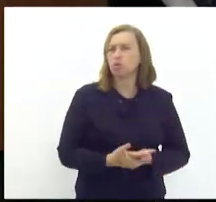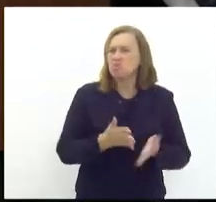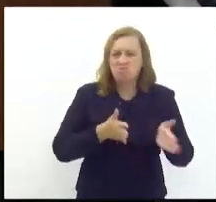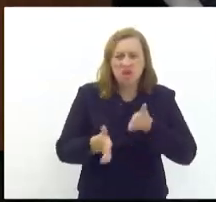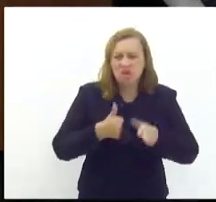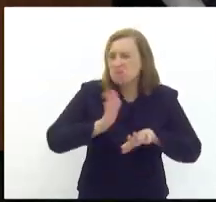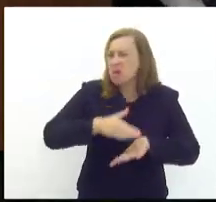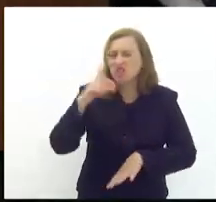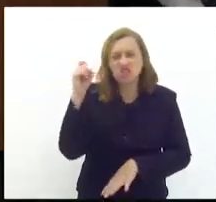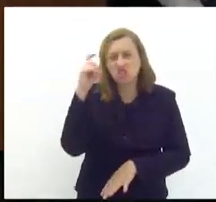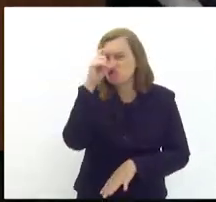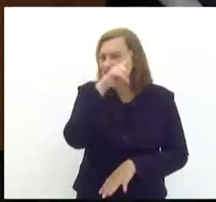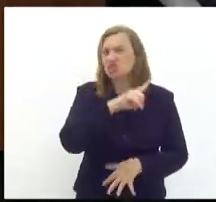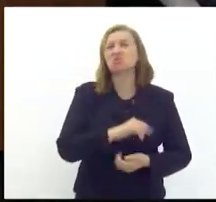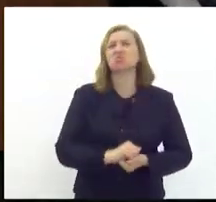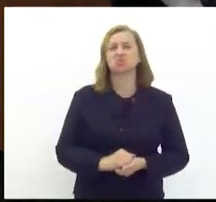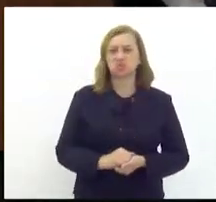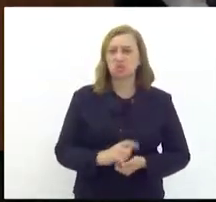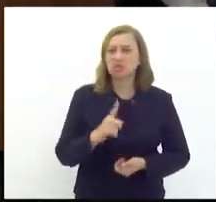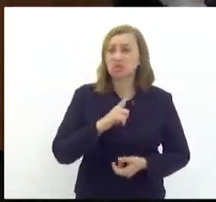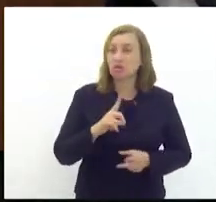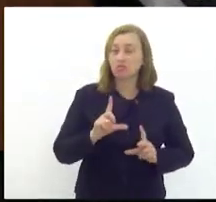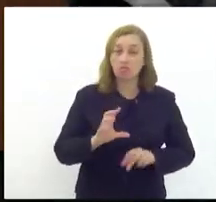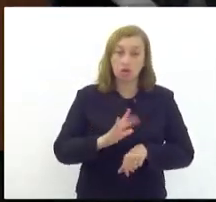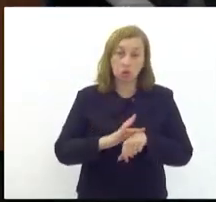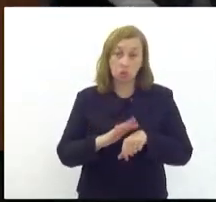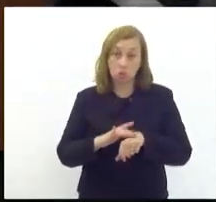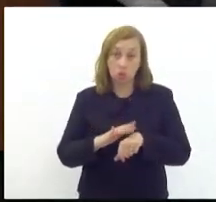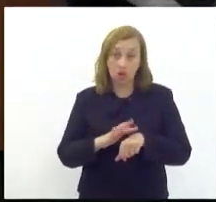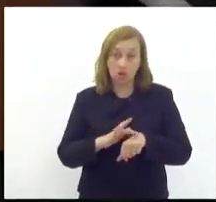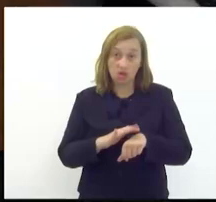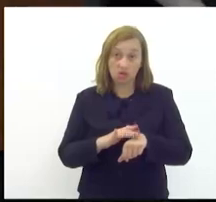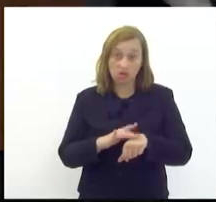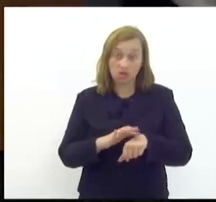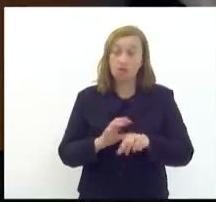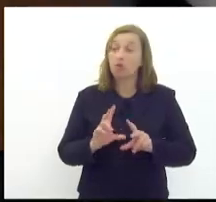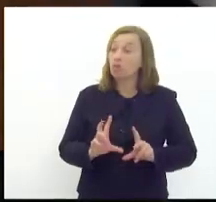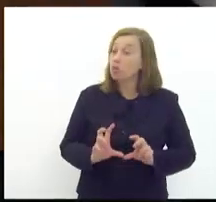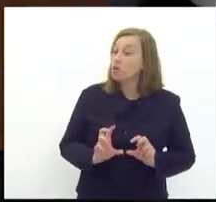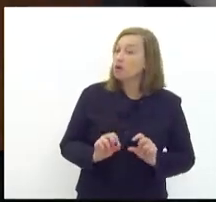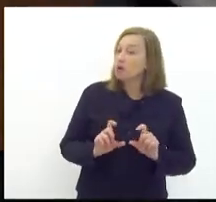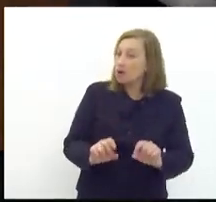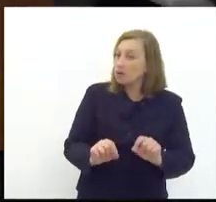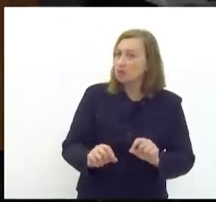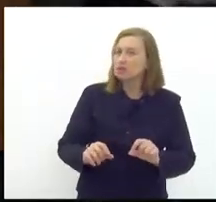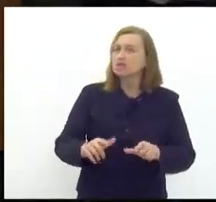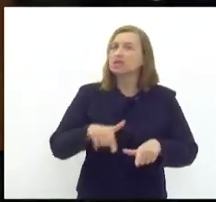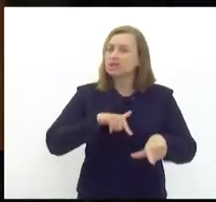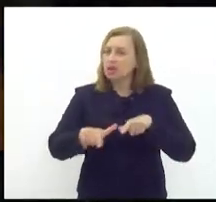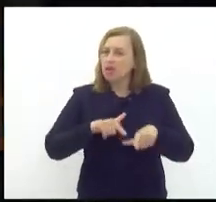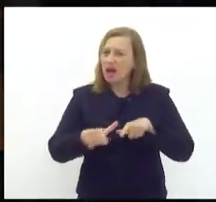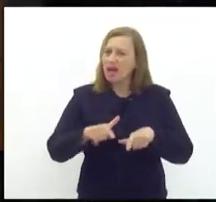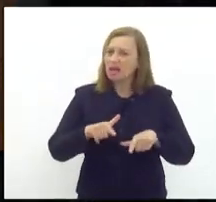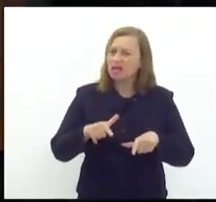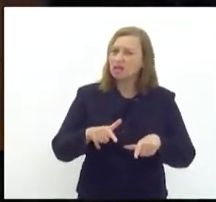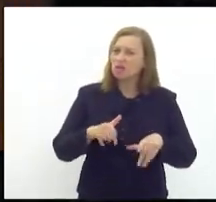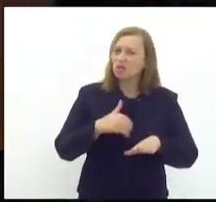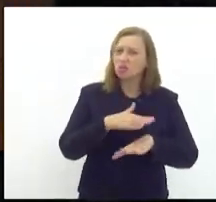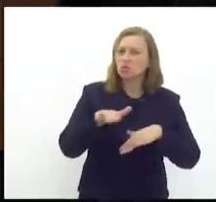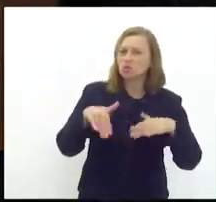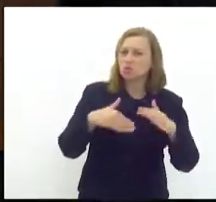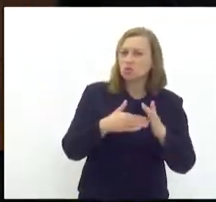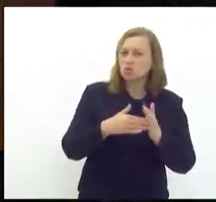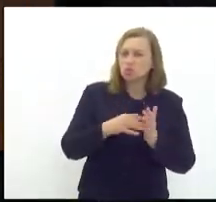fases mais difíceis quer ter uma doença como câncer e que trabalhou com isso toda uma rede